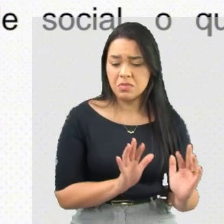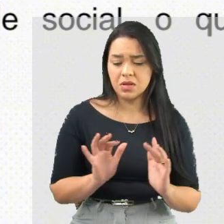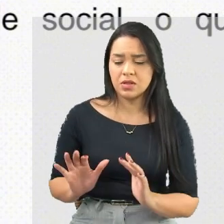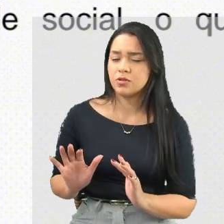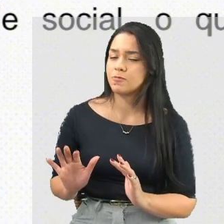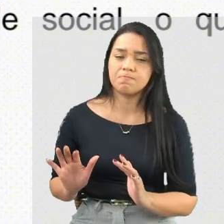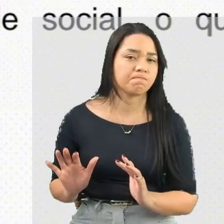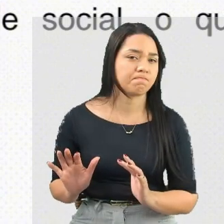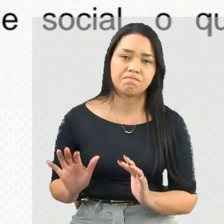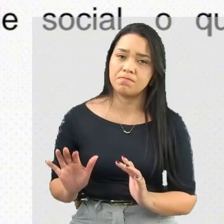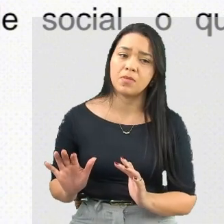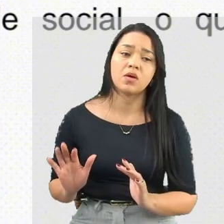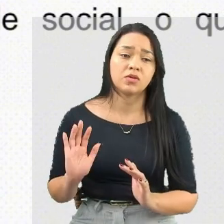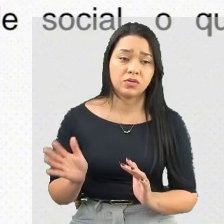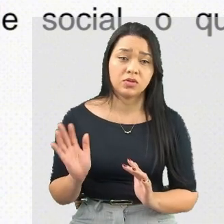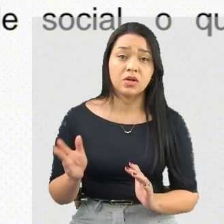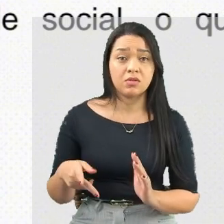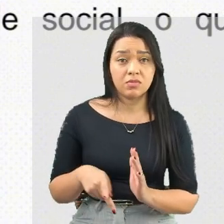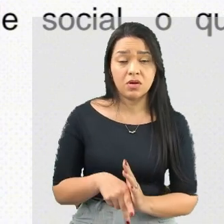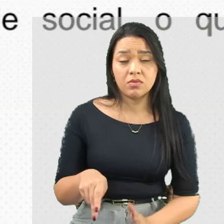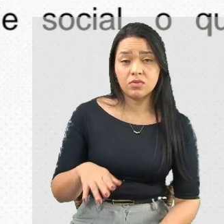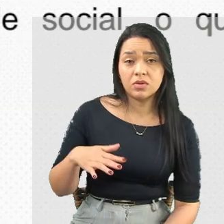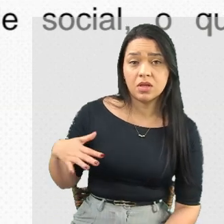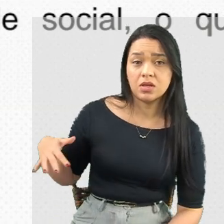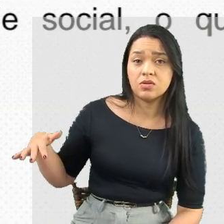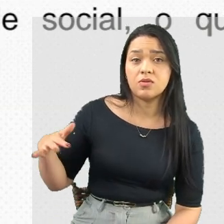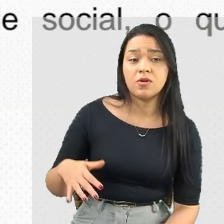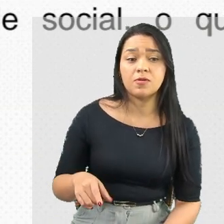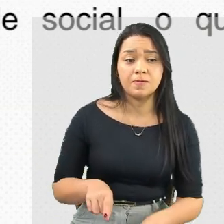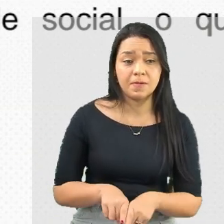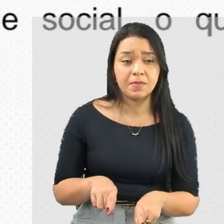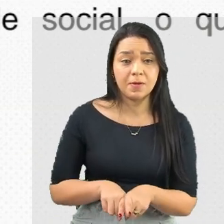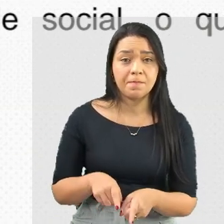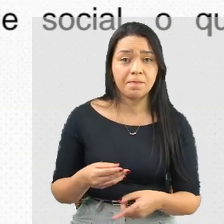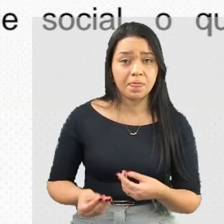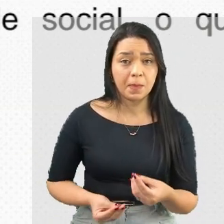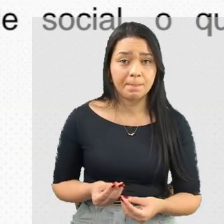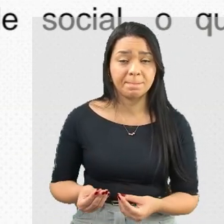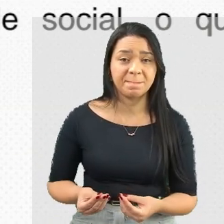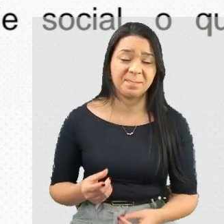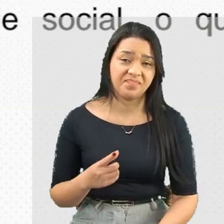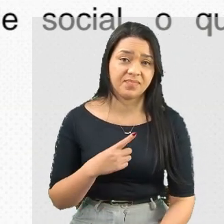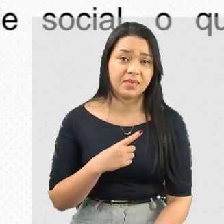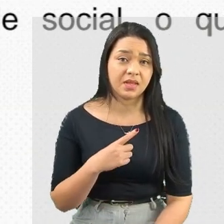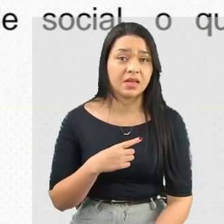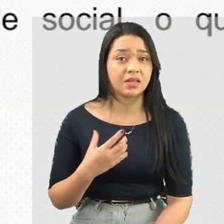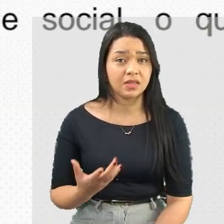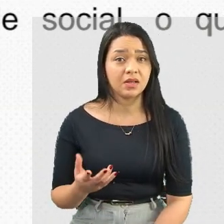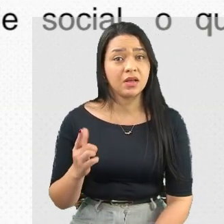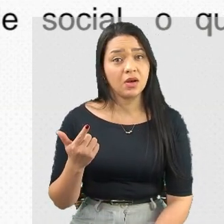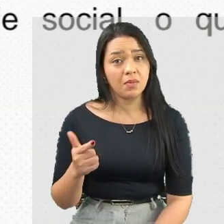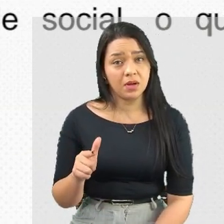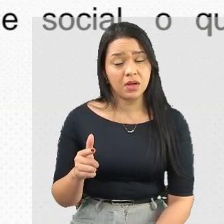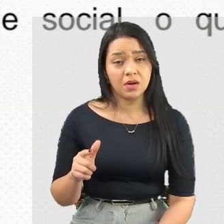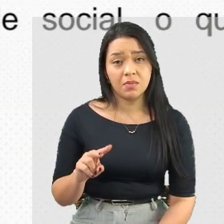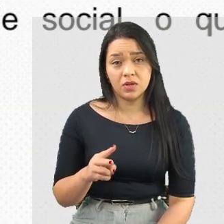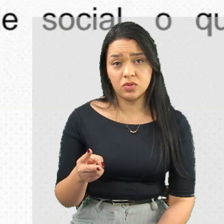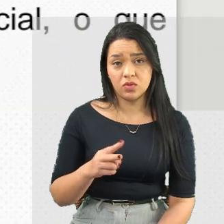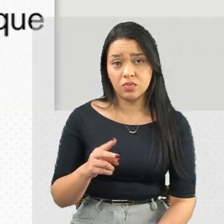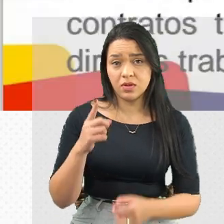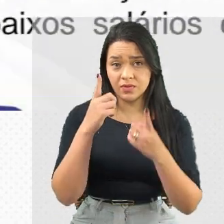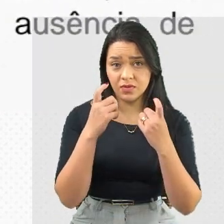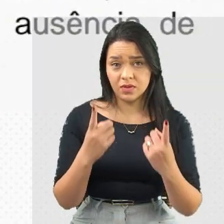está desenraizado do seu território e ainda é tratado da forma mais desumanizante possível, né? Então é uma dupla violência.